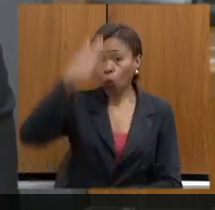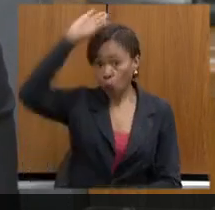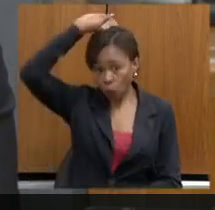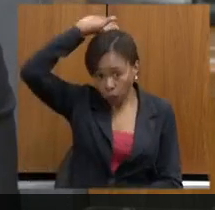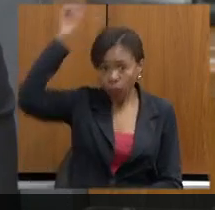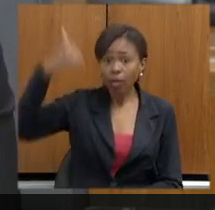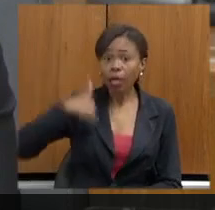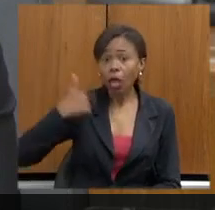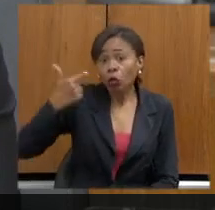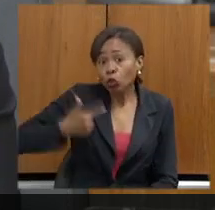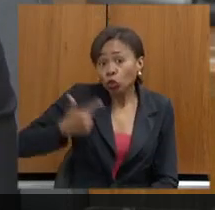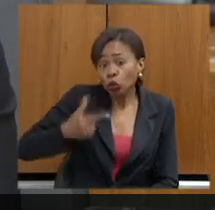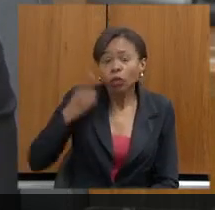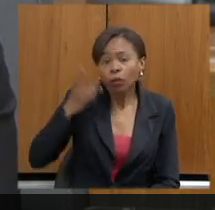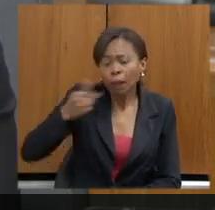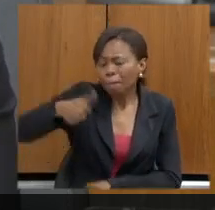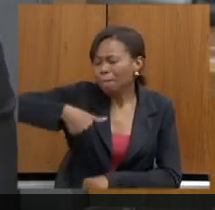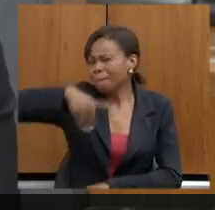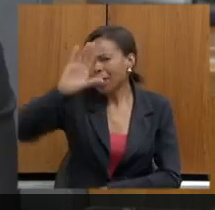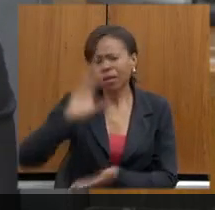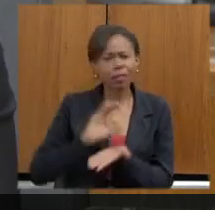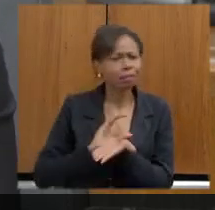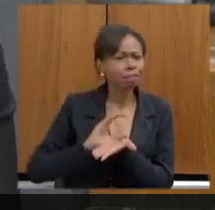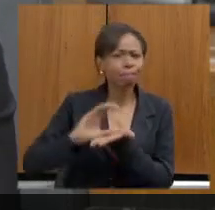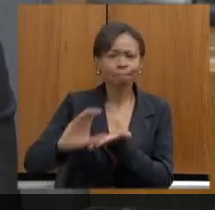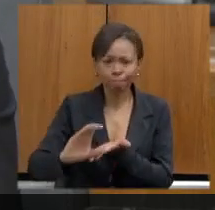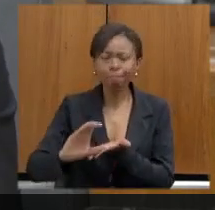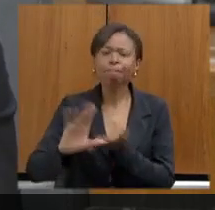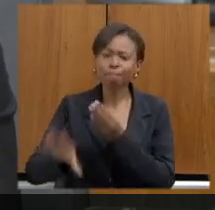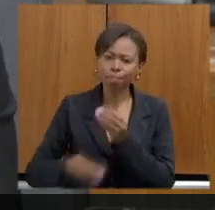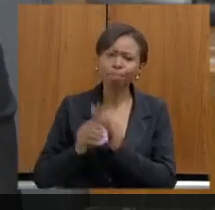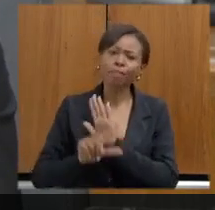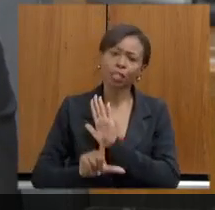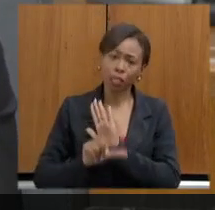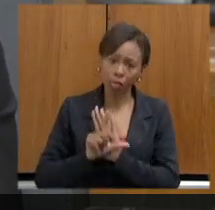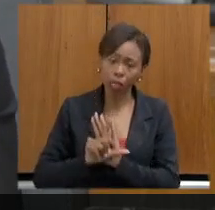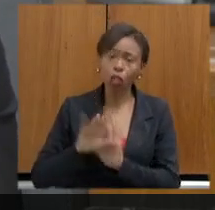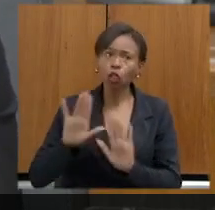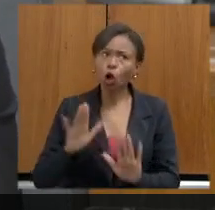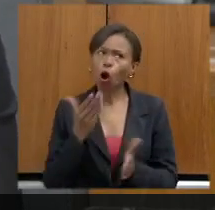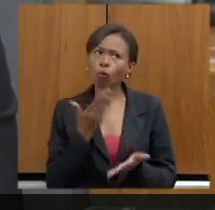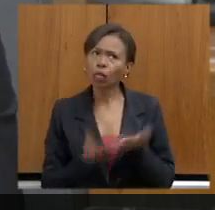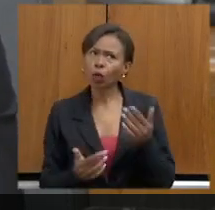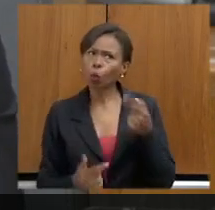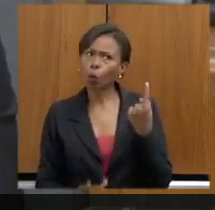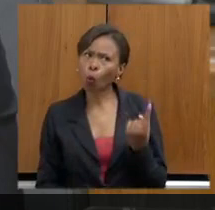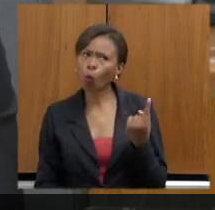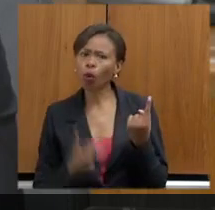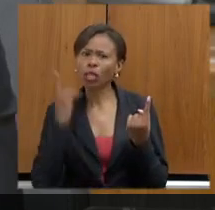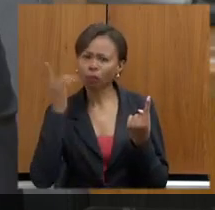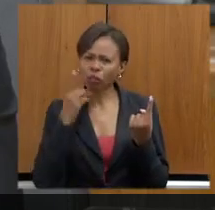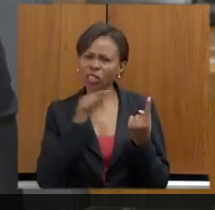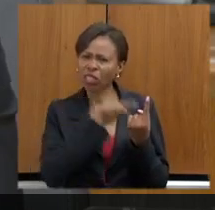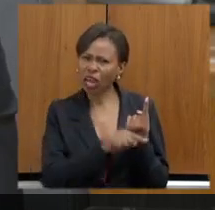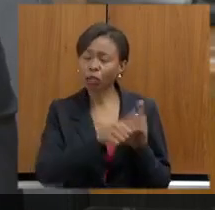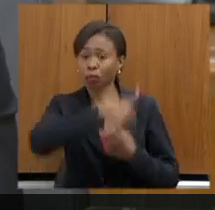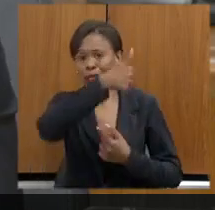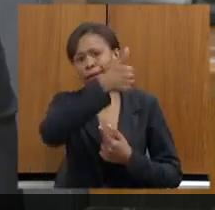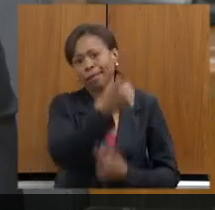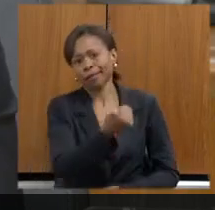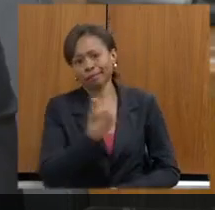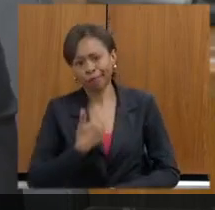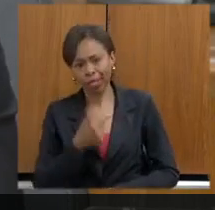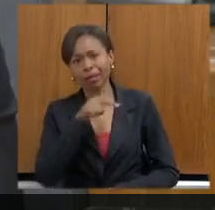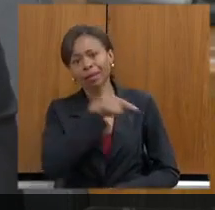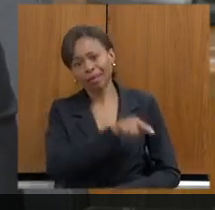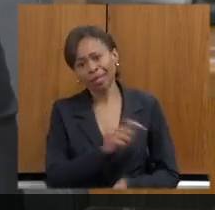etapa demais mandou emenda para os cordões perdendo justamente para um deputado que usou né o subterfúgio mas que é legal e